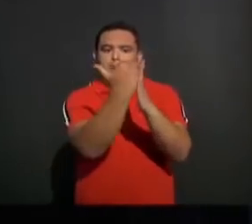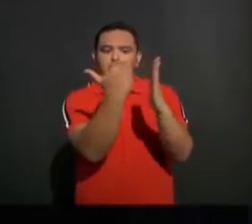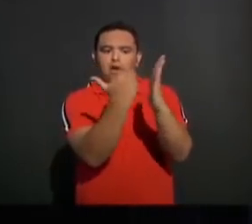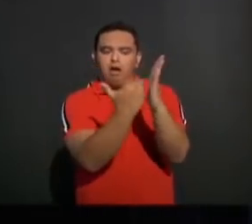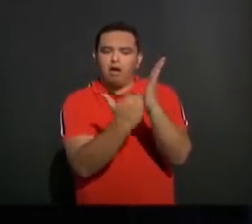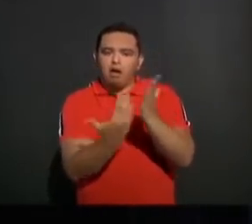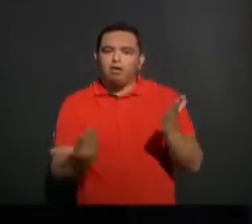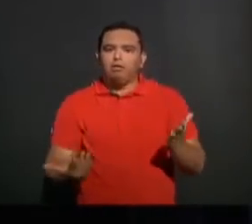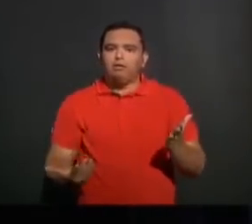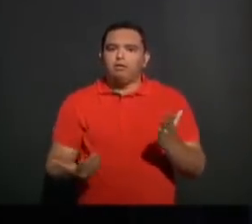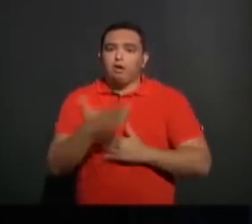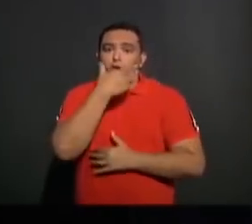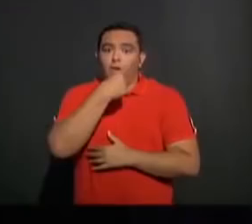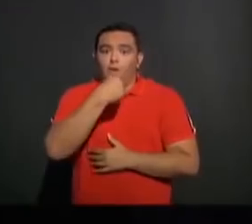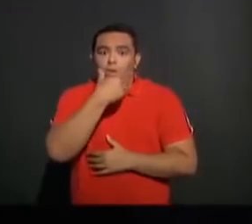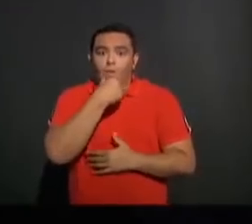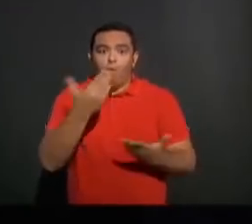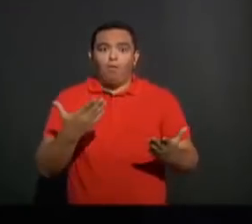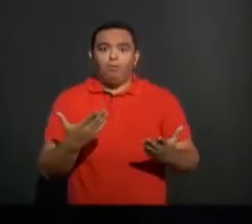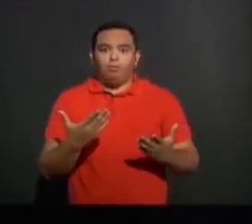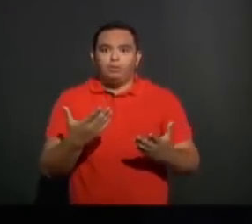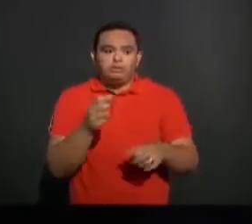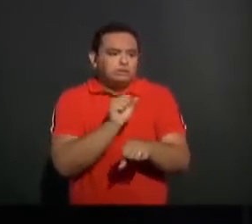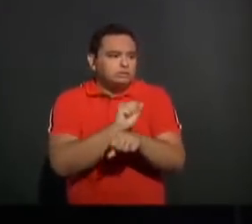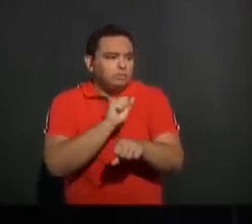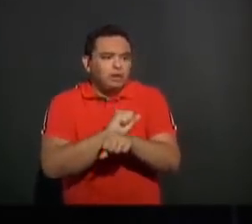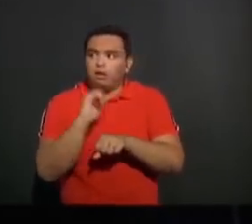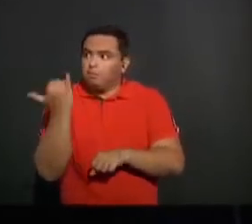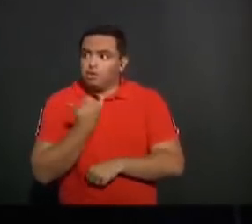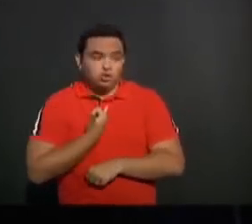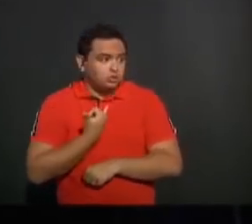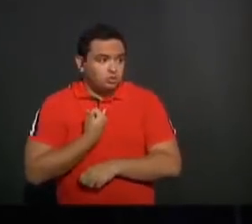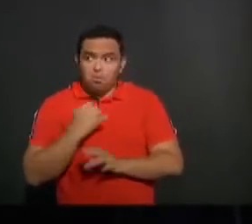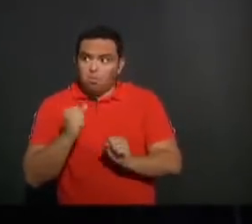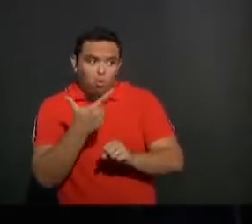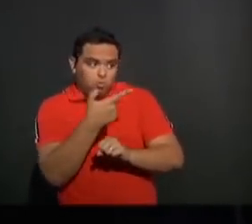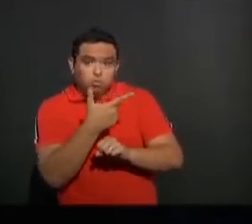tomando o tiro, só podia atirar quando o comandante falasse, atira.